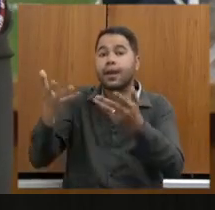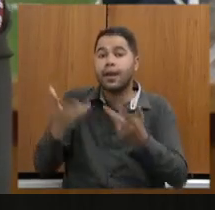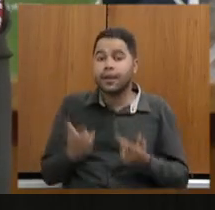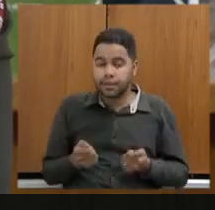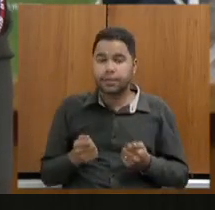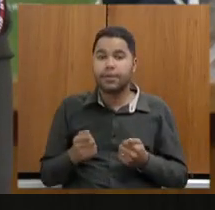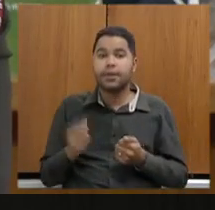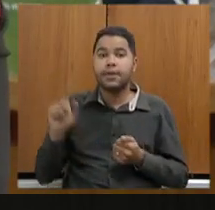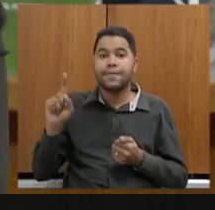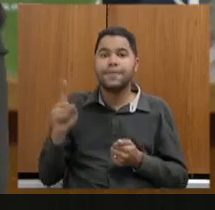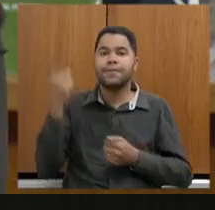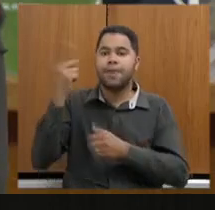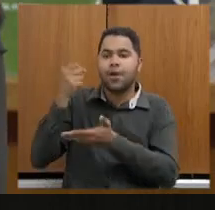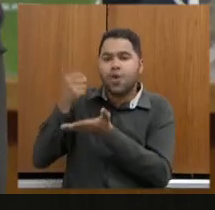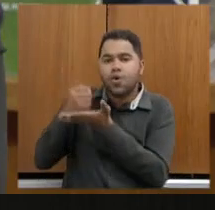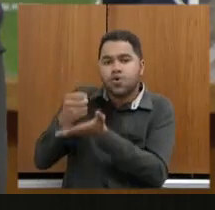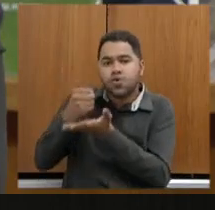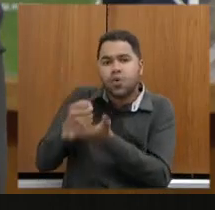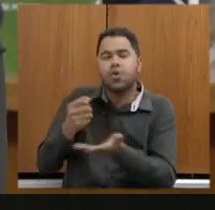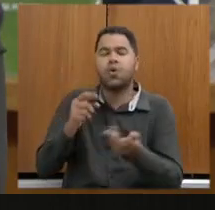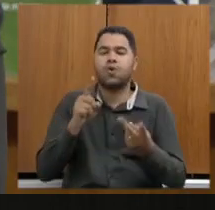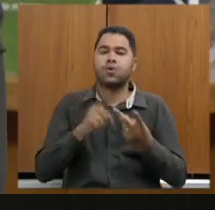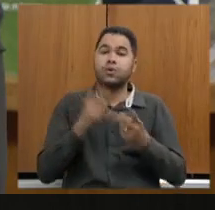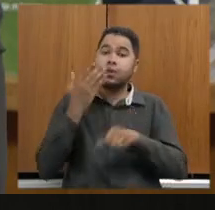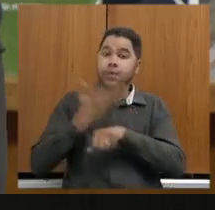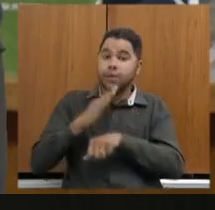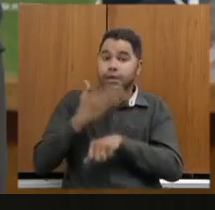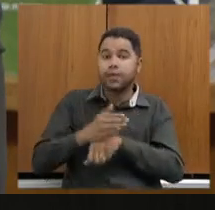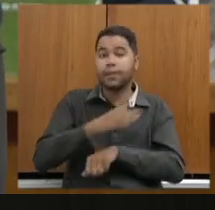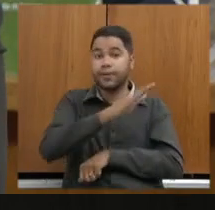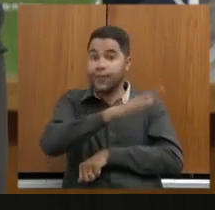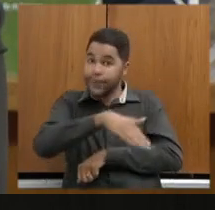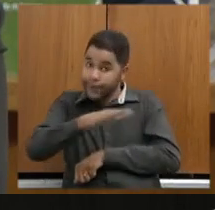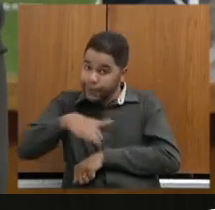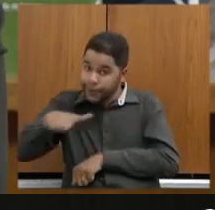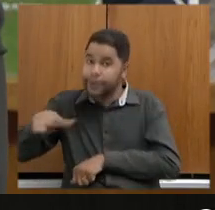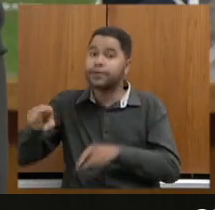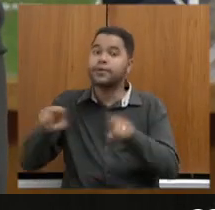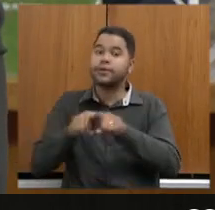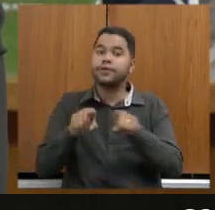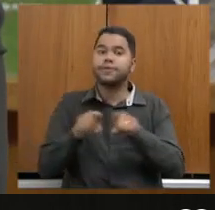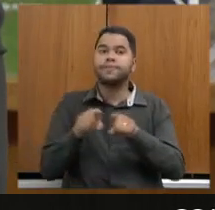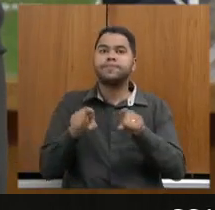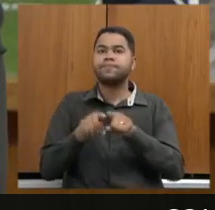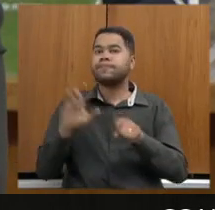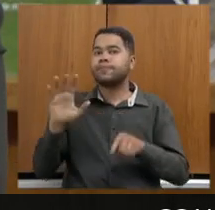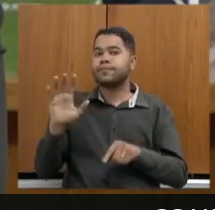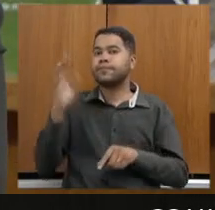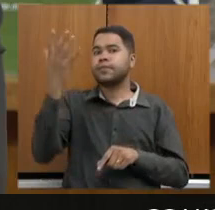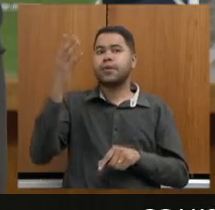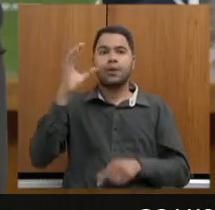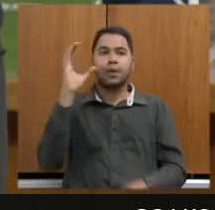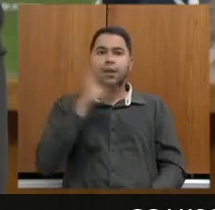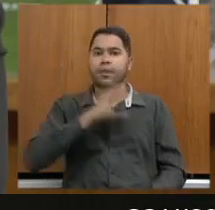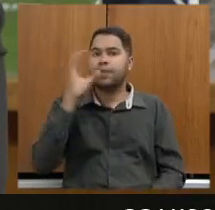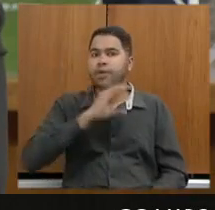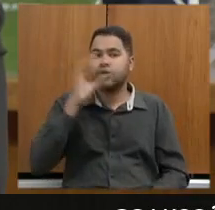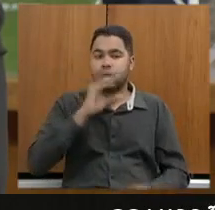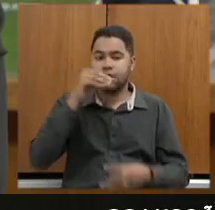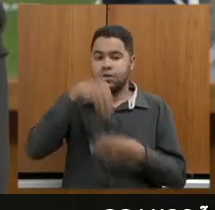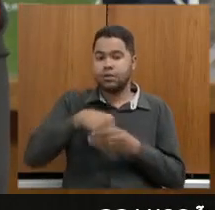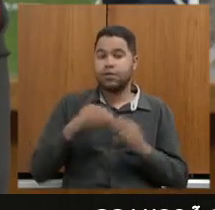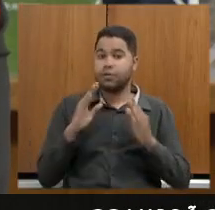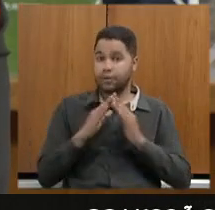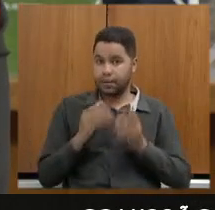de primeiros socorros para te e para as crianças com situações de Emergências